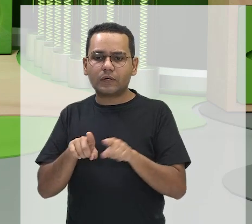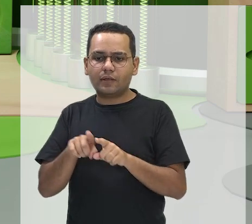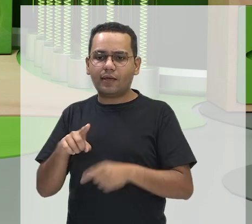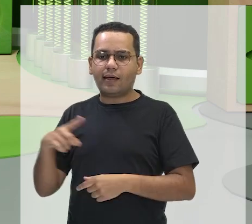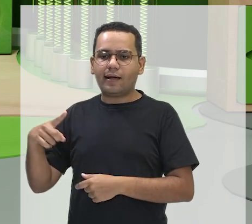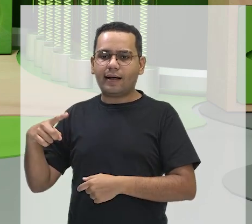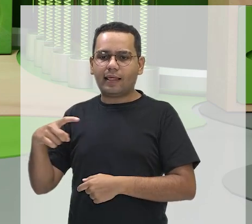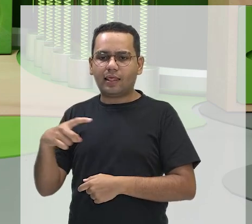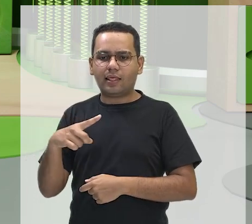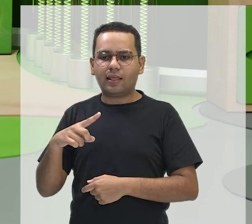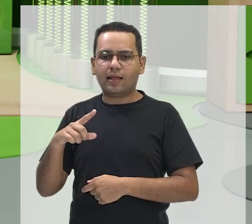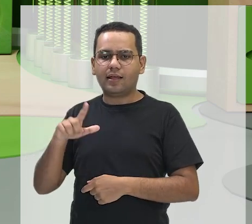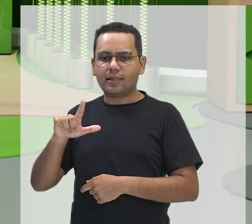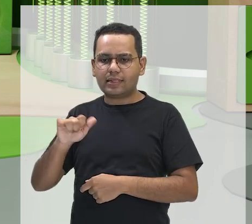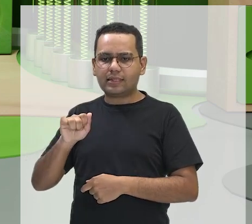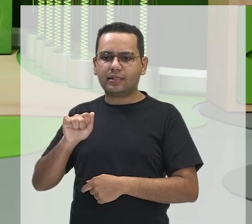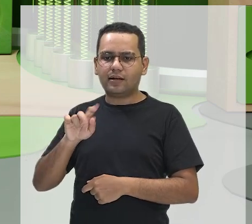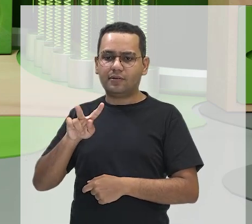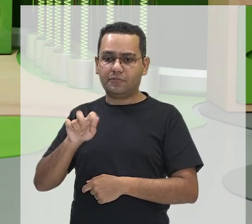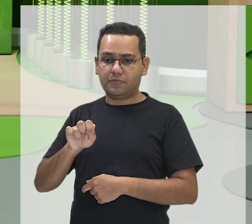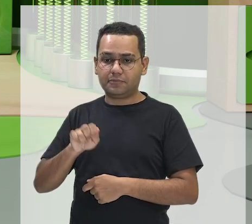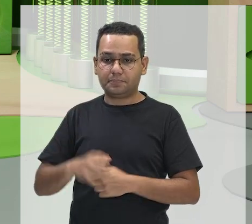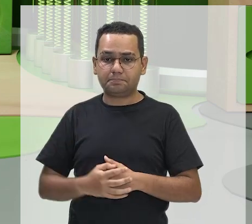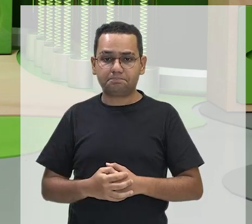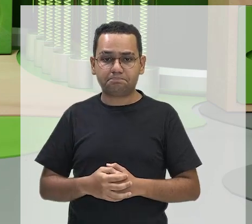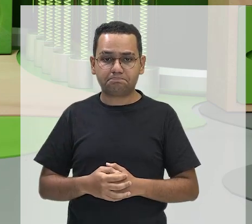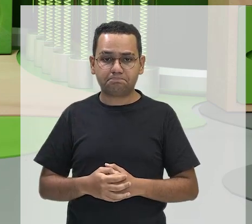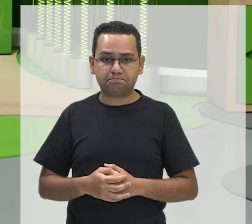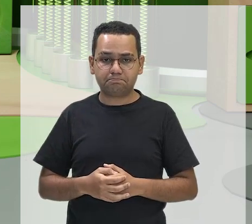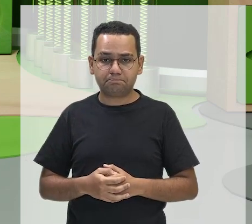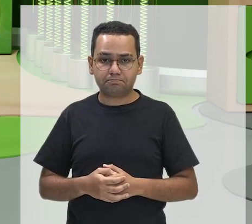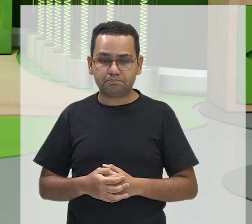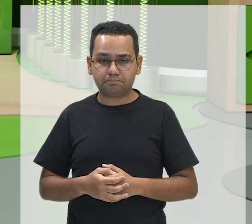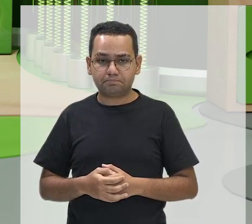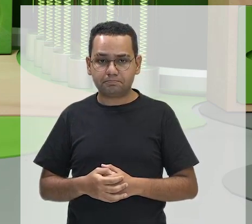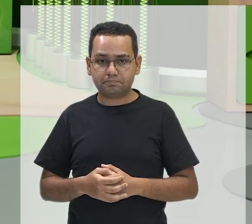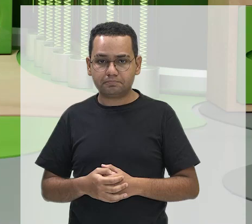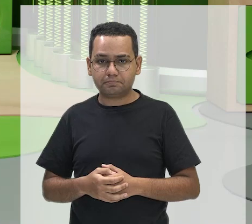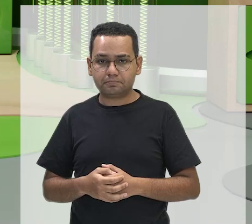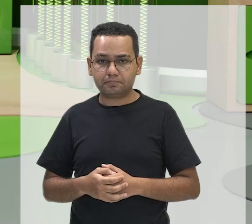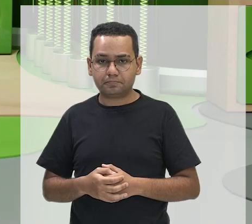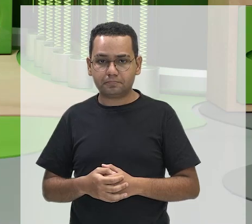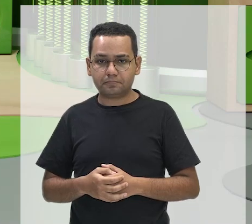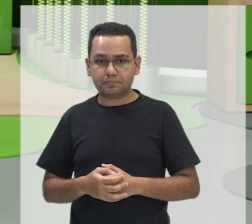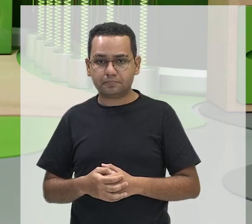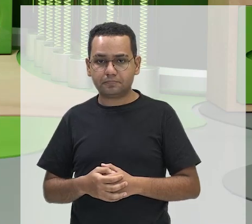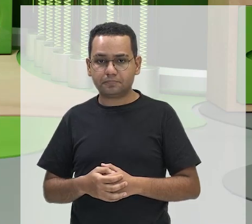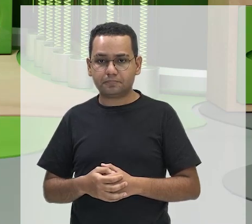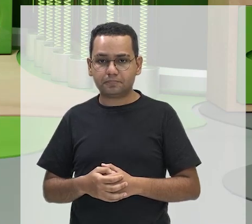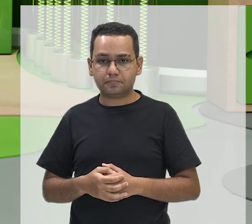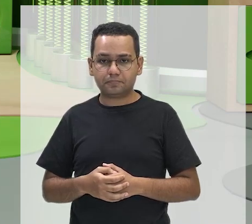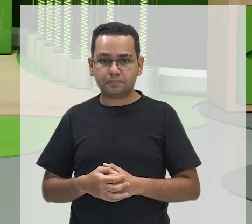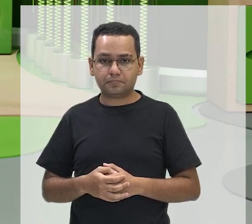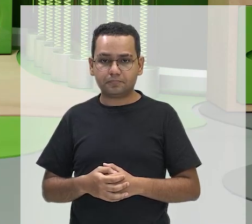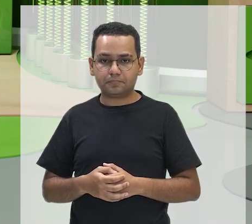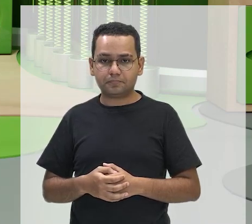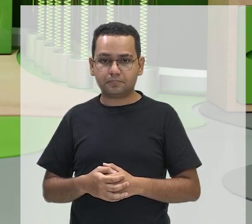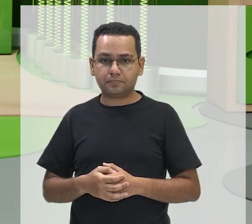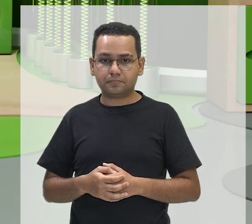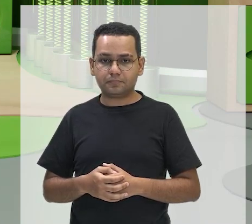fase mais jovem ali do anófeles, aliás, do mosquito. E aí depois a gente observa, né, a sua